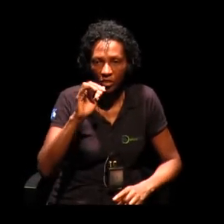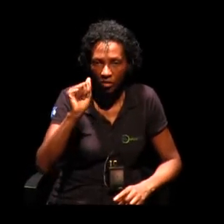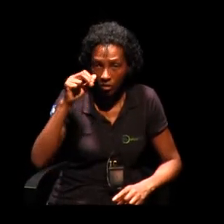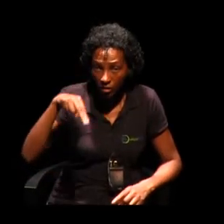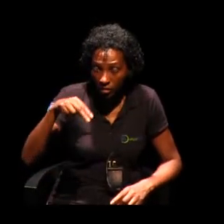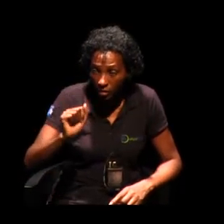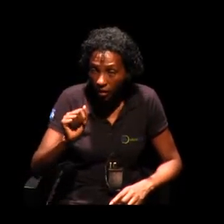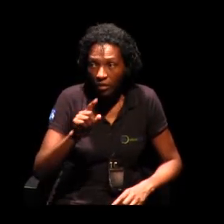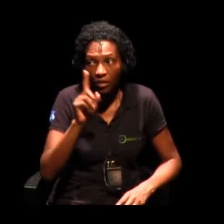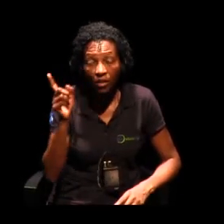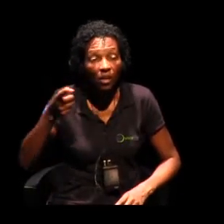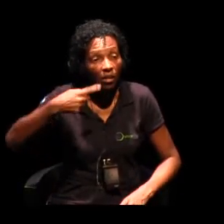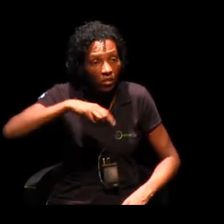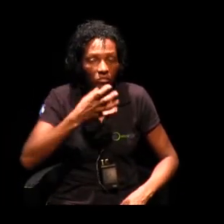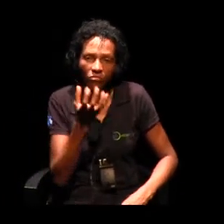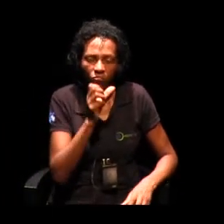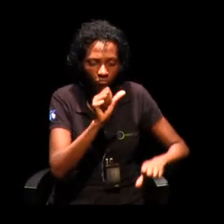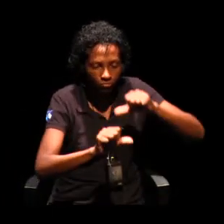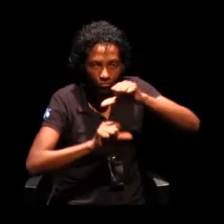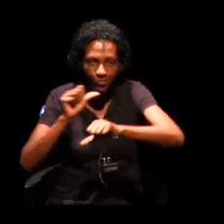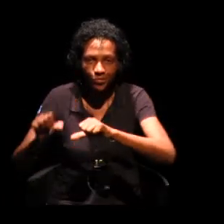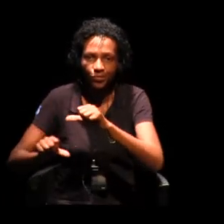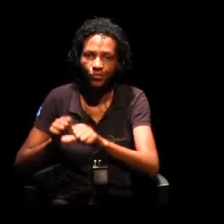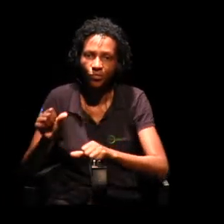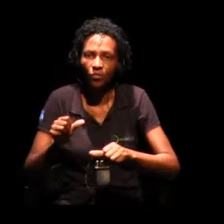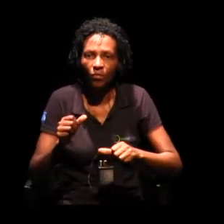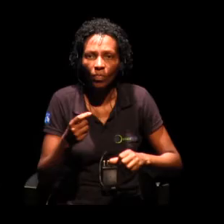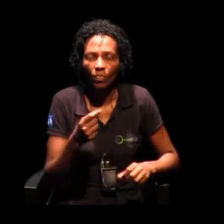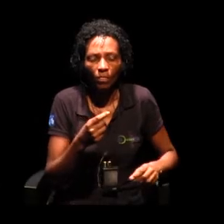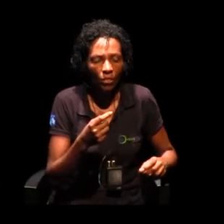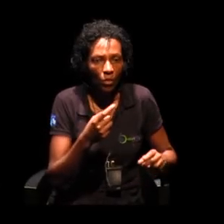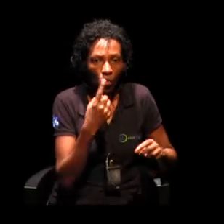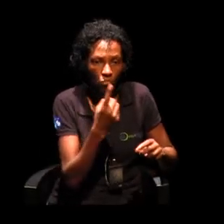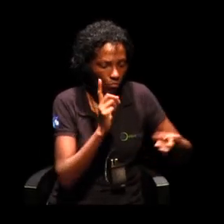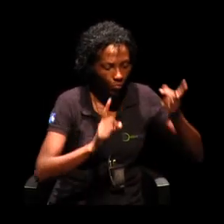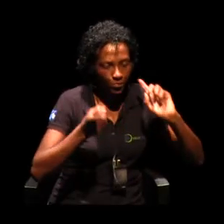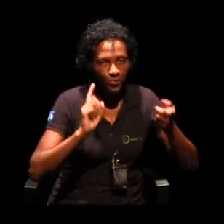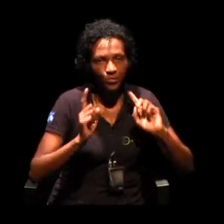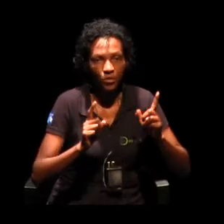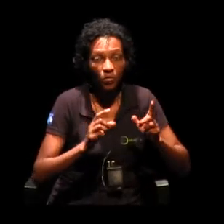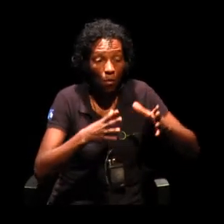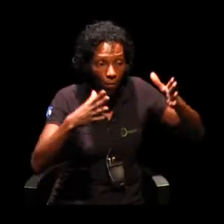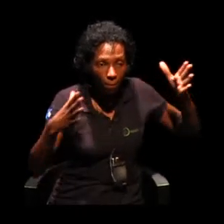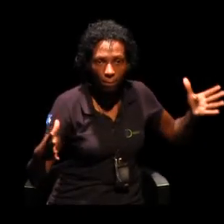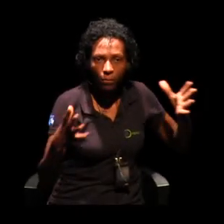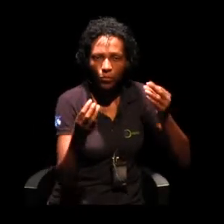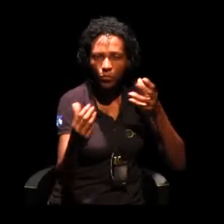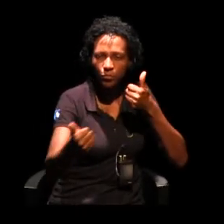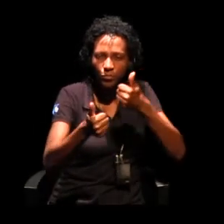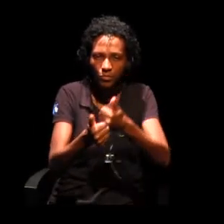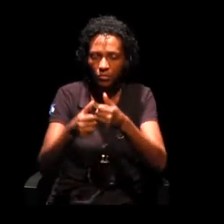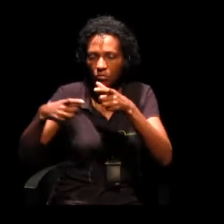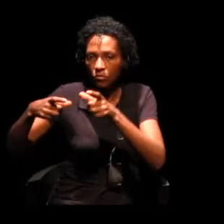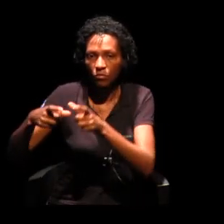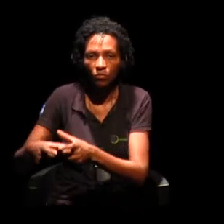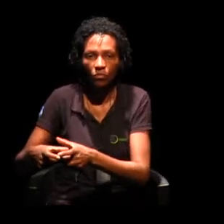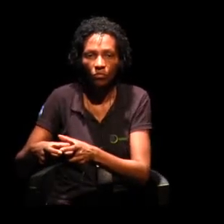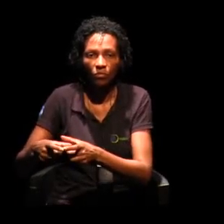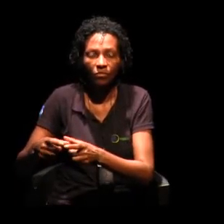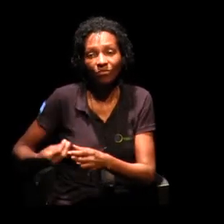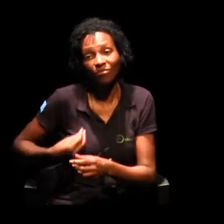Na rodovia da Guiana, nós queríamos transformar uma rodovia